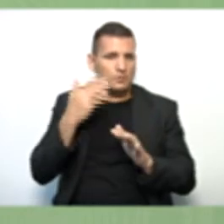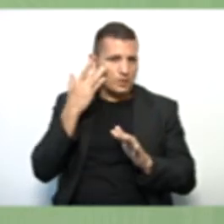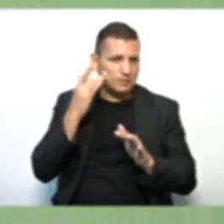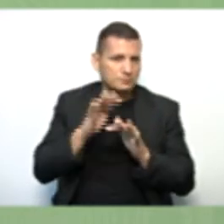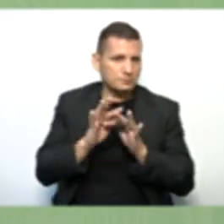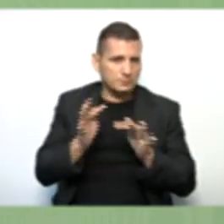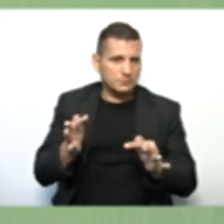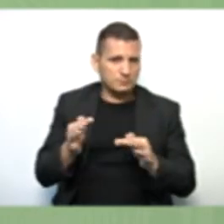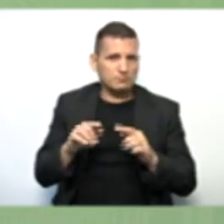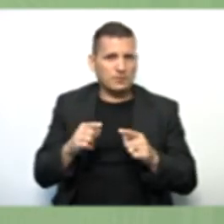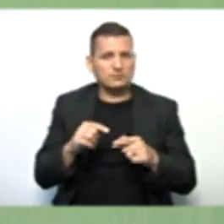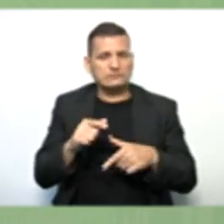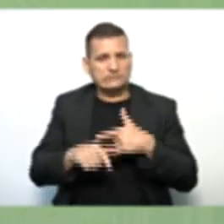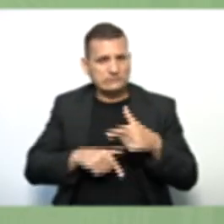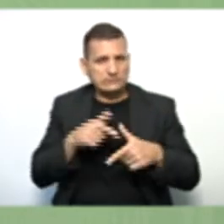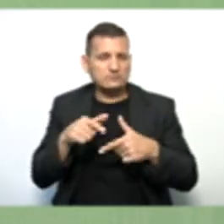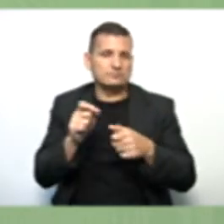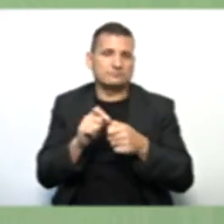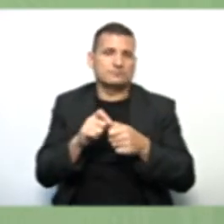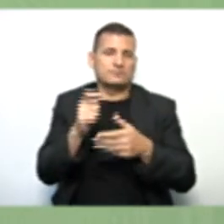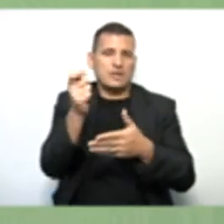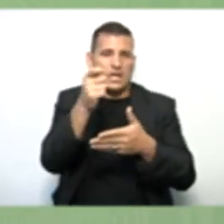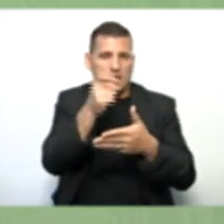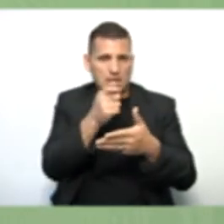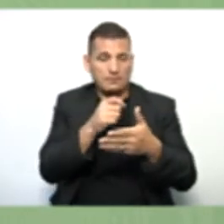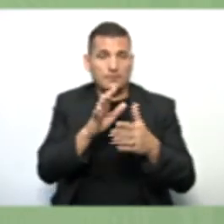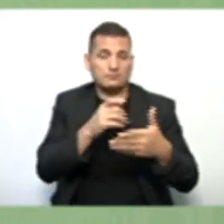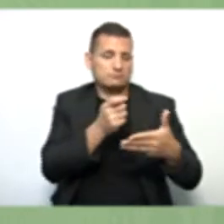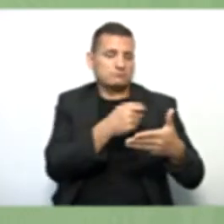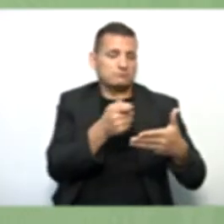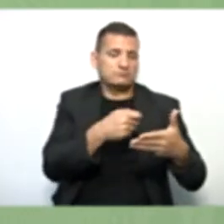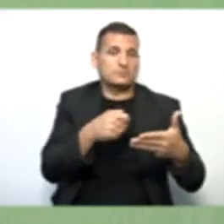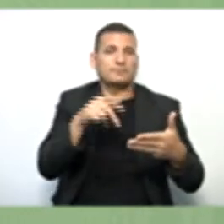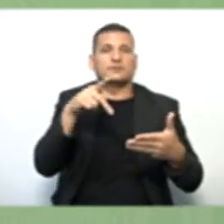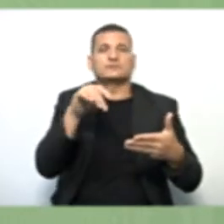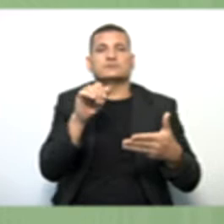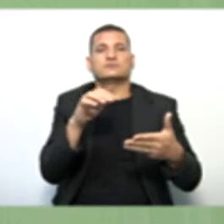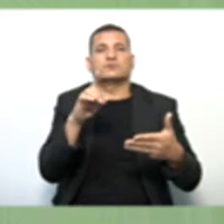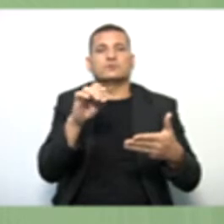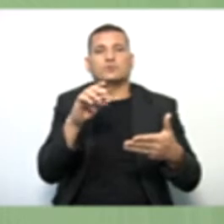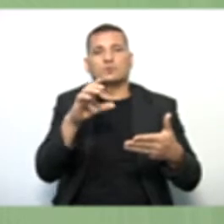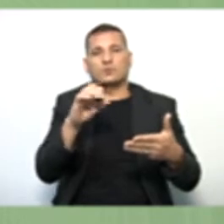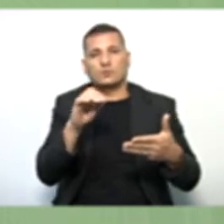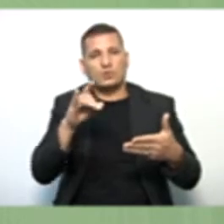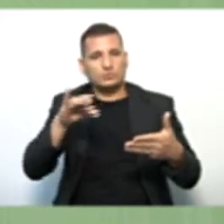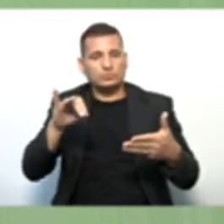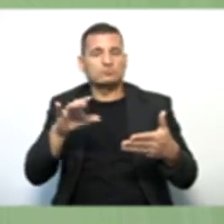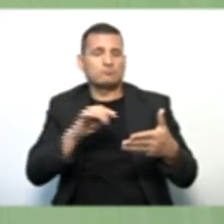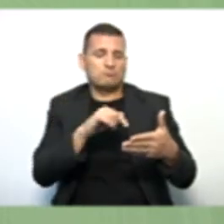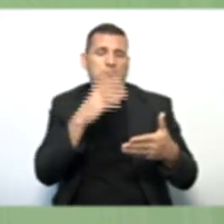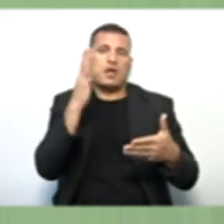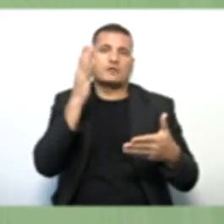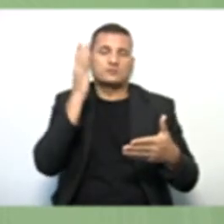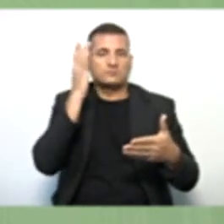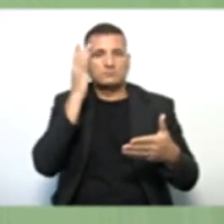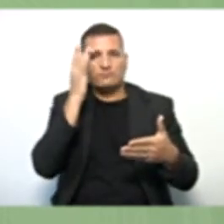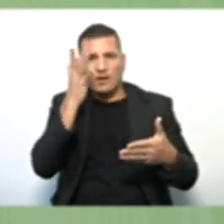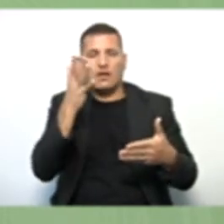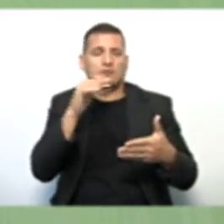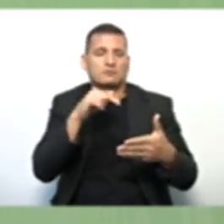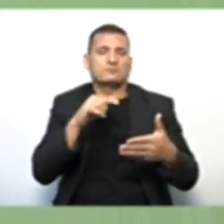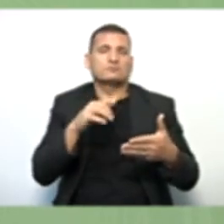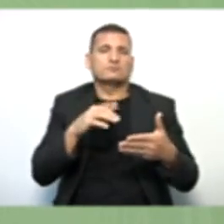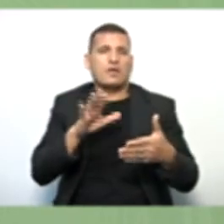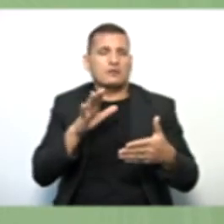simples, mas dá um trabalho a mais de fazer, né? O pseudocódigo é mais limpo, mais fácil, mas muita gente por aí por fora usa isso daí para outros